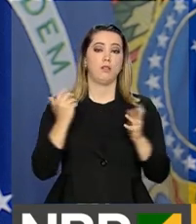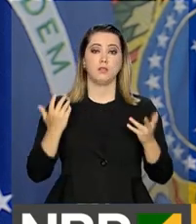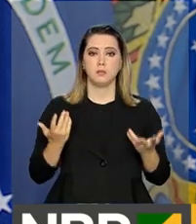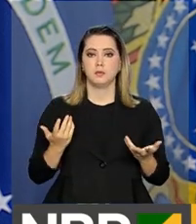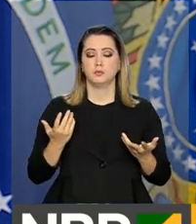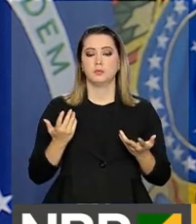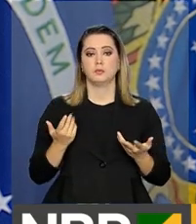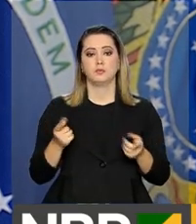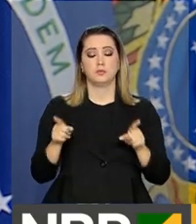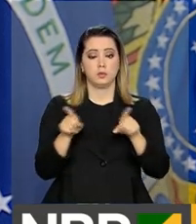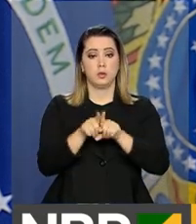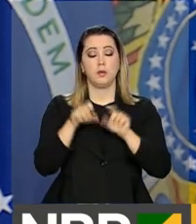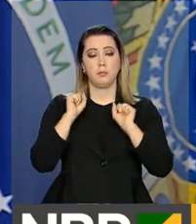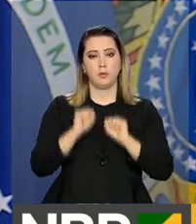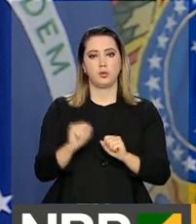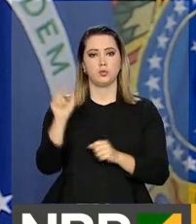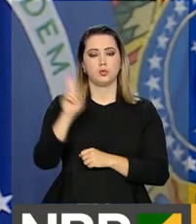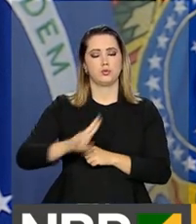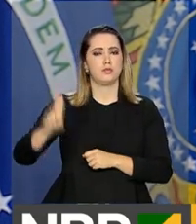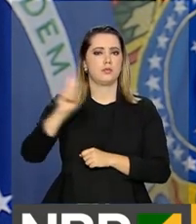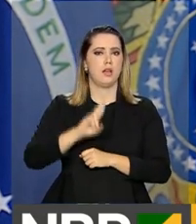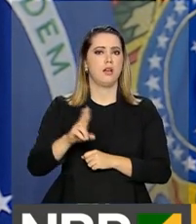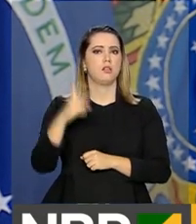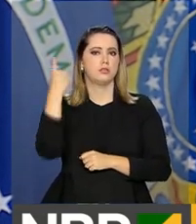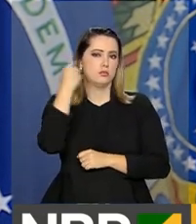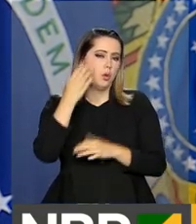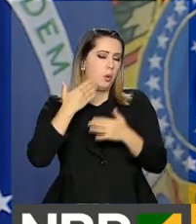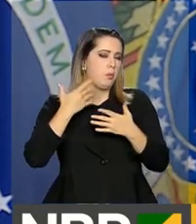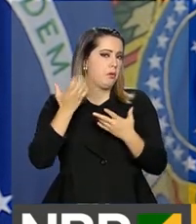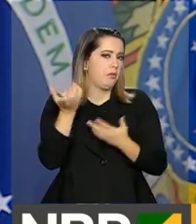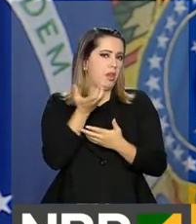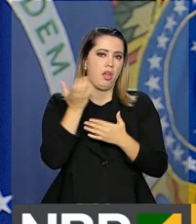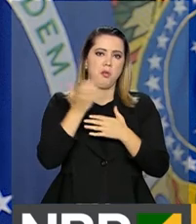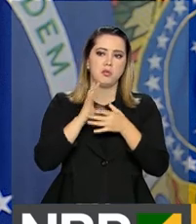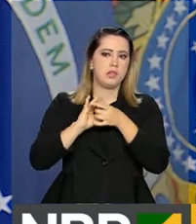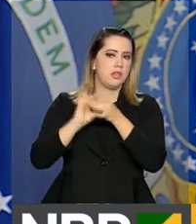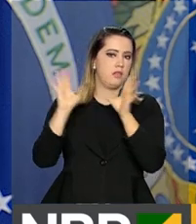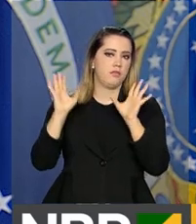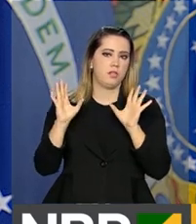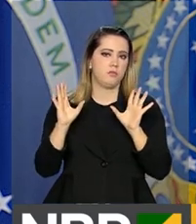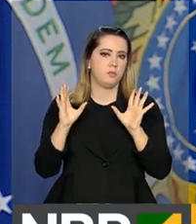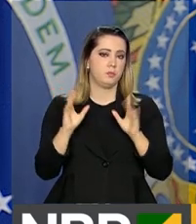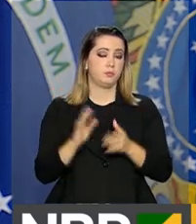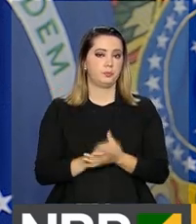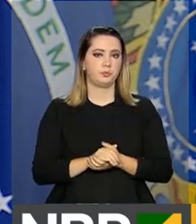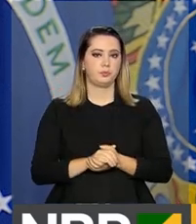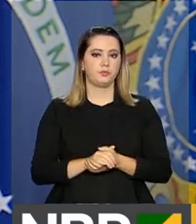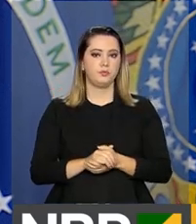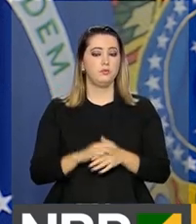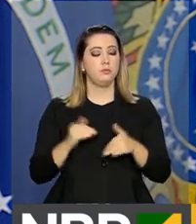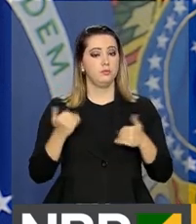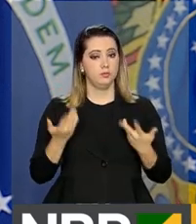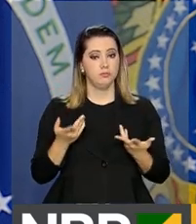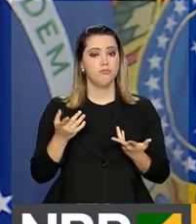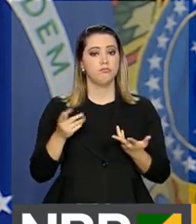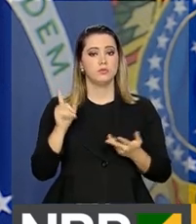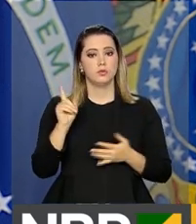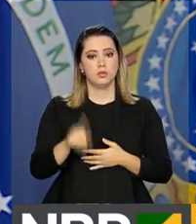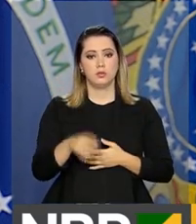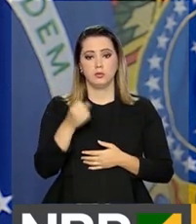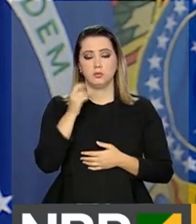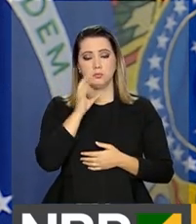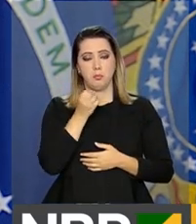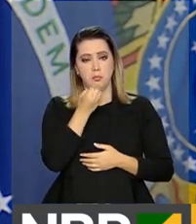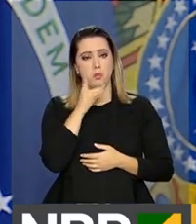e que poderá usar naturalmente como bem entender aliás é interessante essa